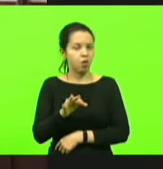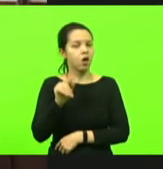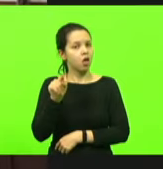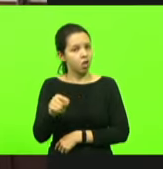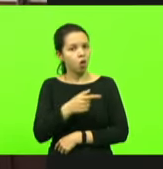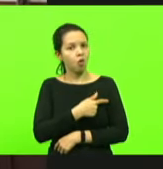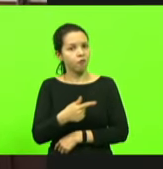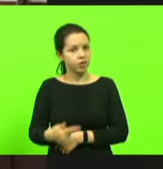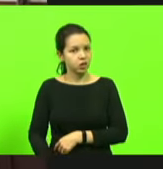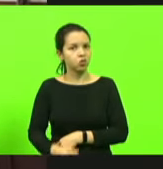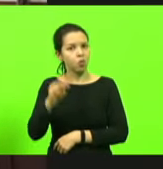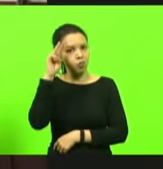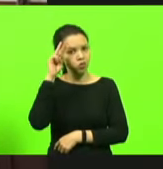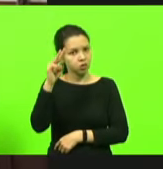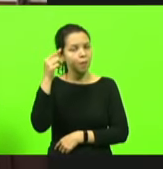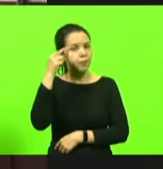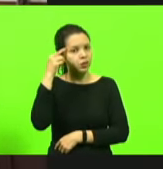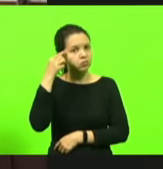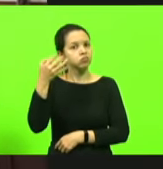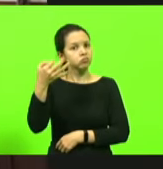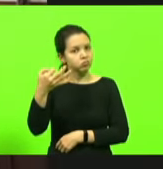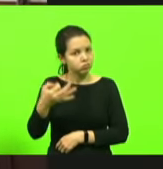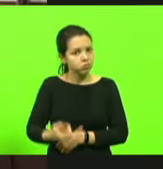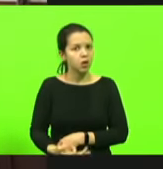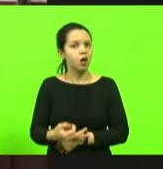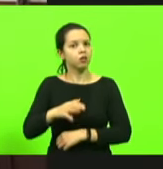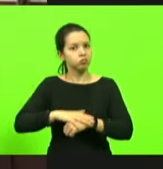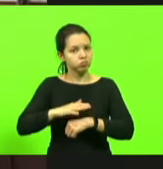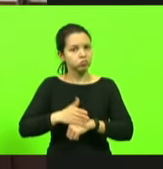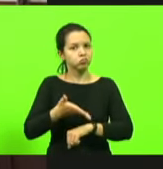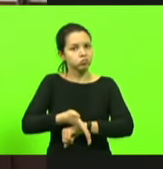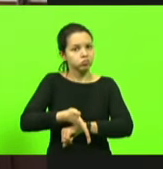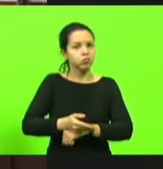muito perspicaz, foi muito atuante naquele